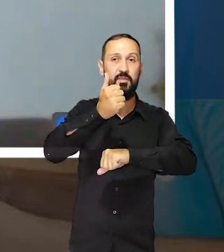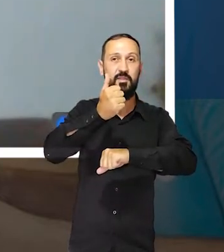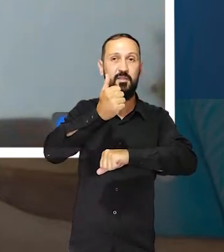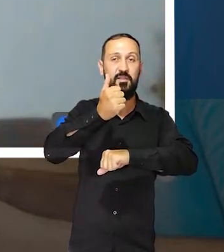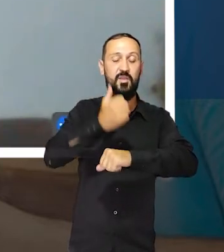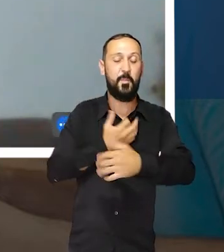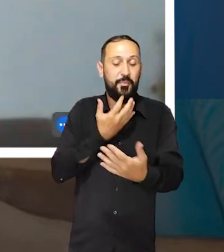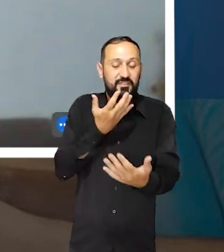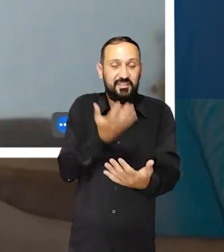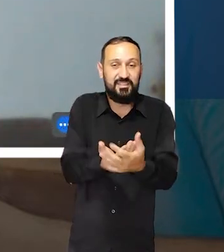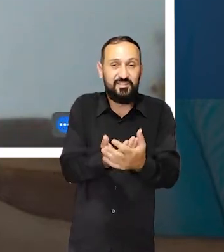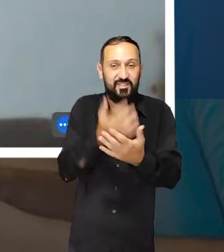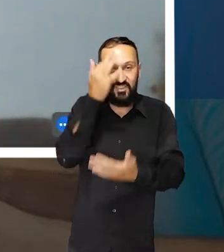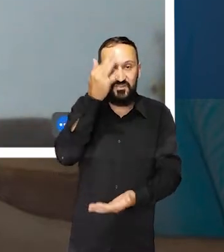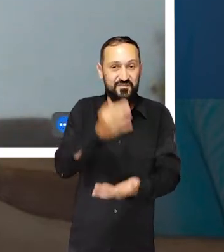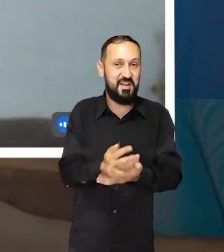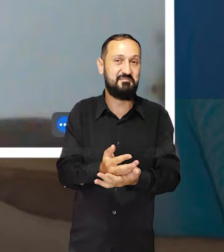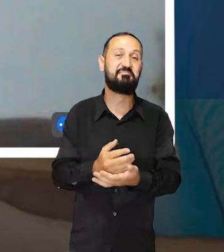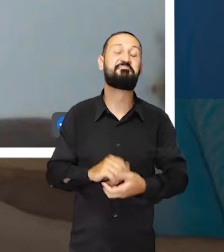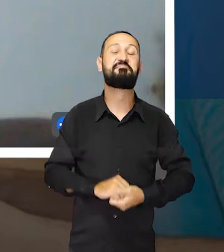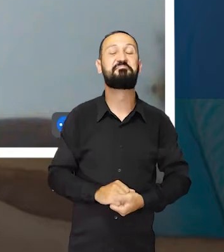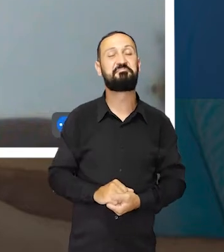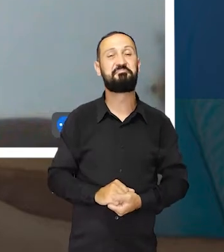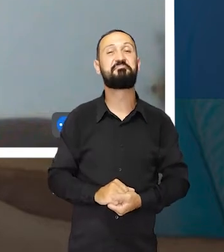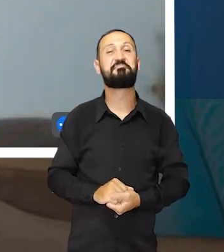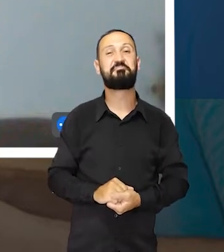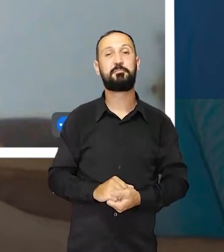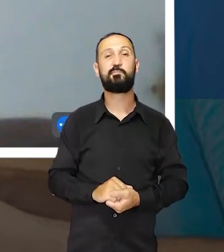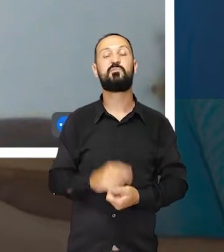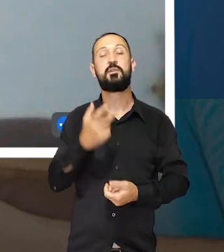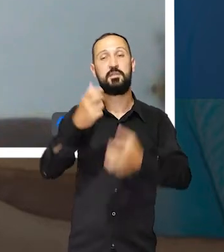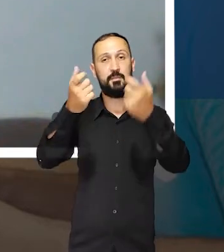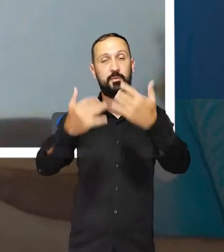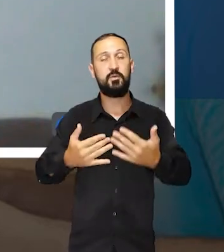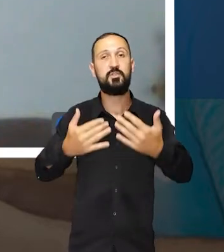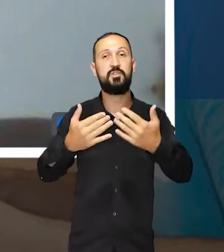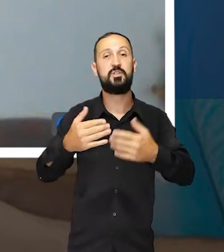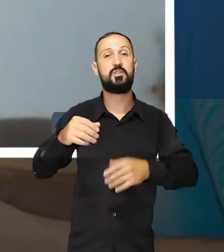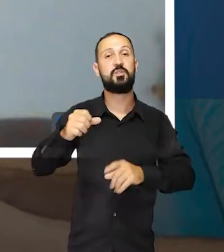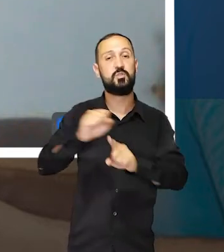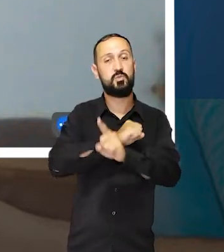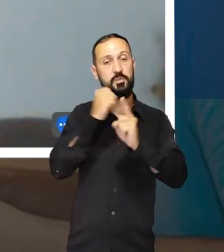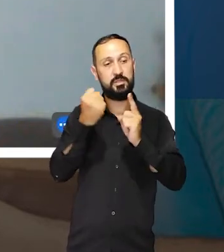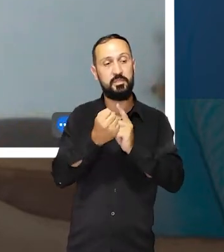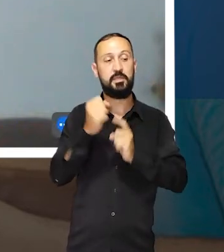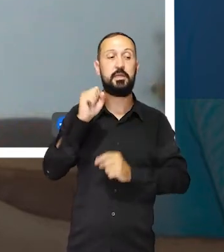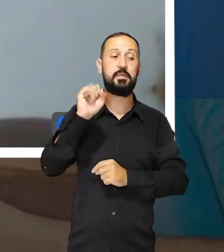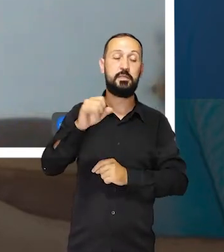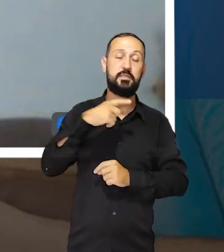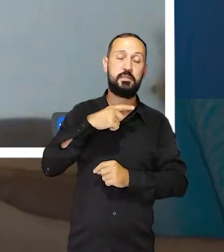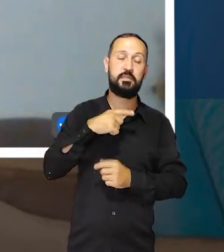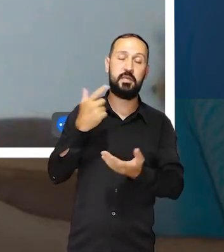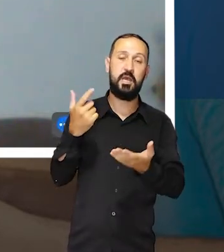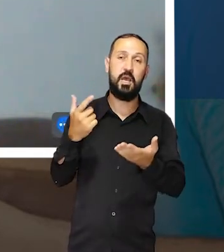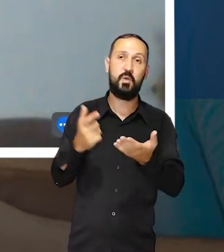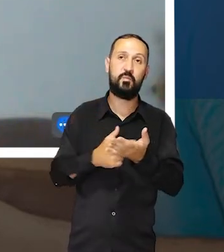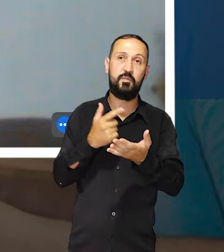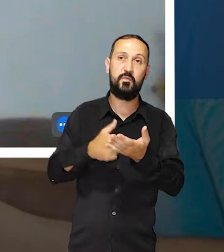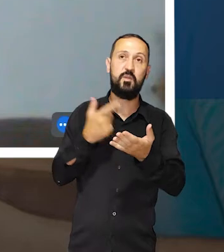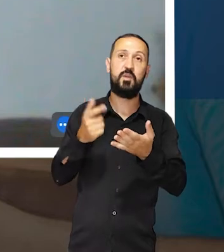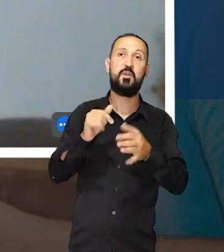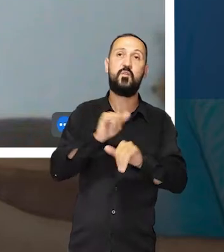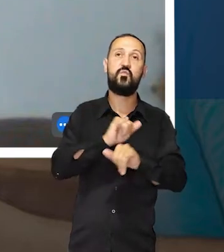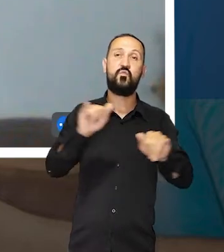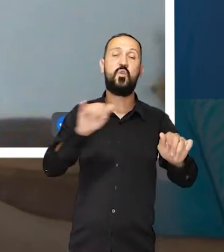profissão de fé, né? E você falou em termos de sociedade, se a nossa